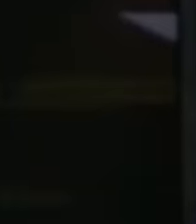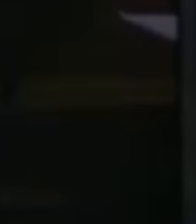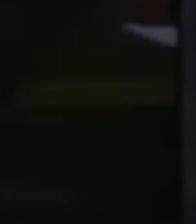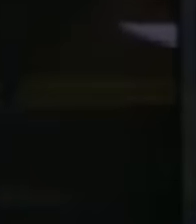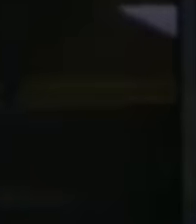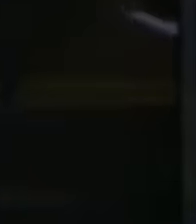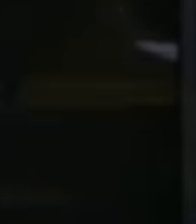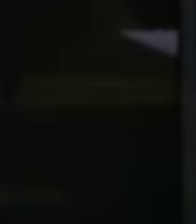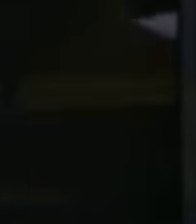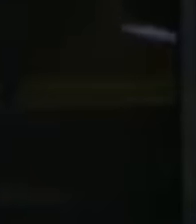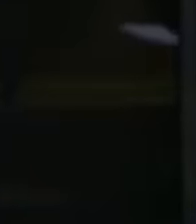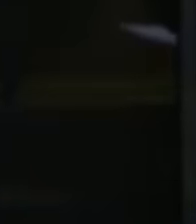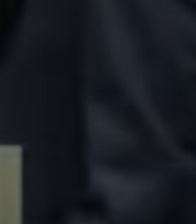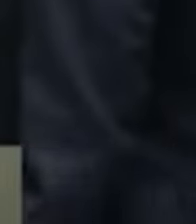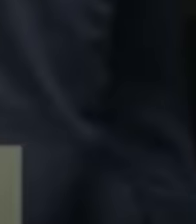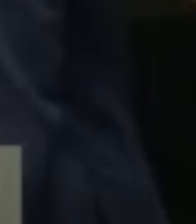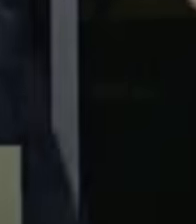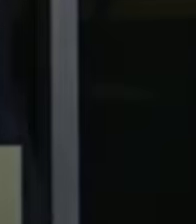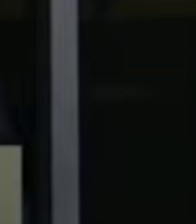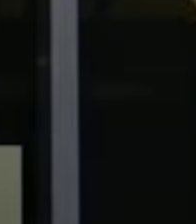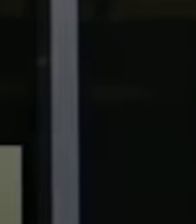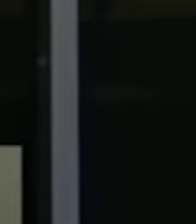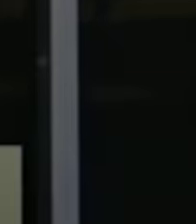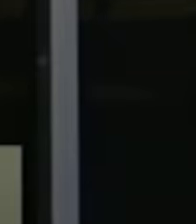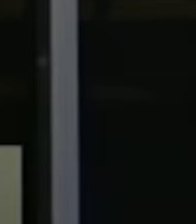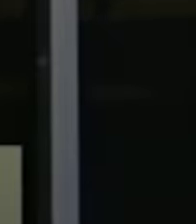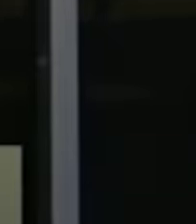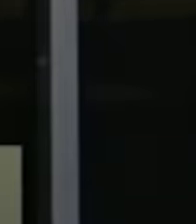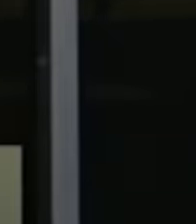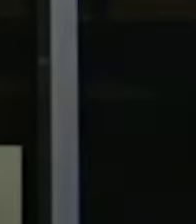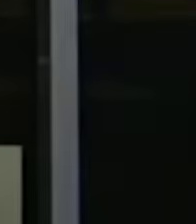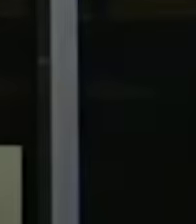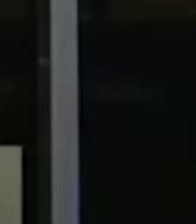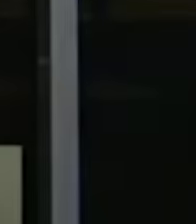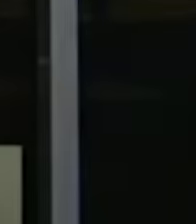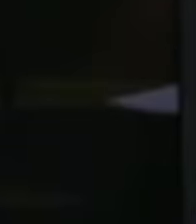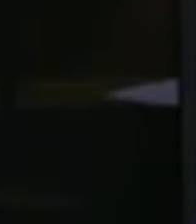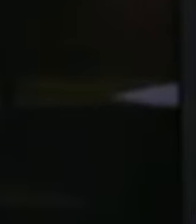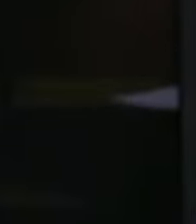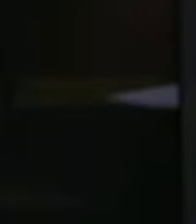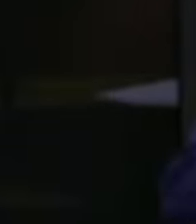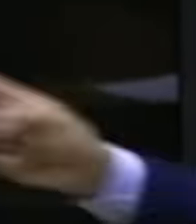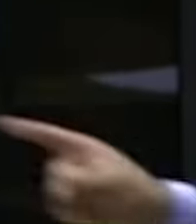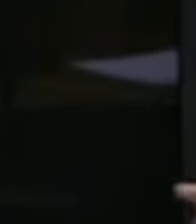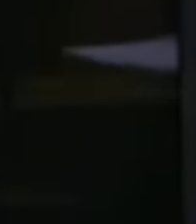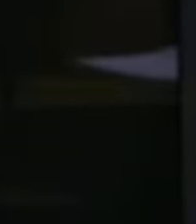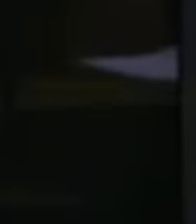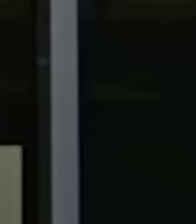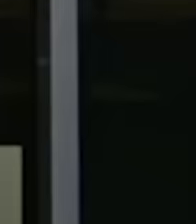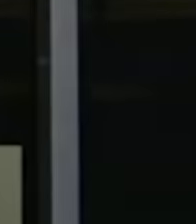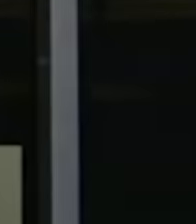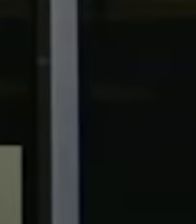milhões deais em pesquisa e inovação e não é como se estivesse faltando dinheiro governo Lula aprovou de diversos